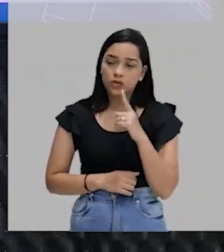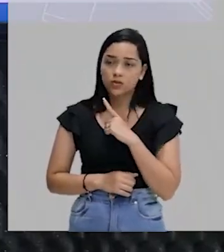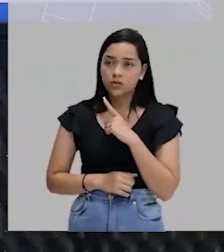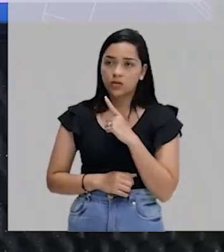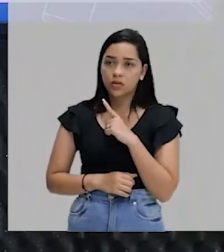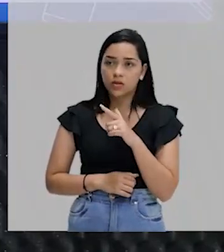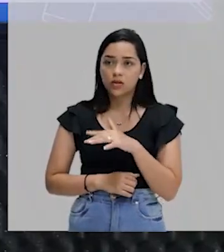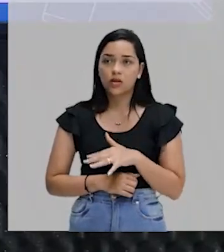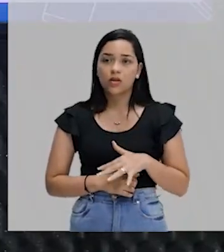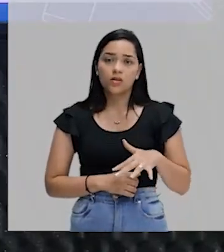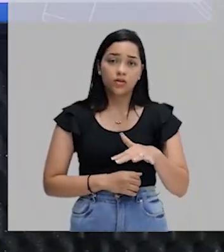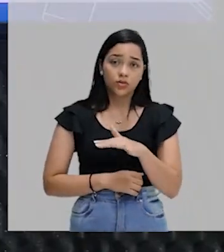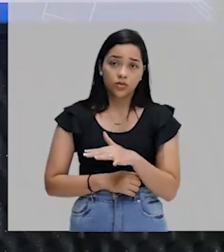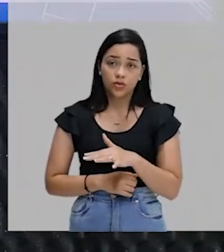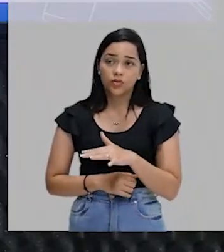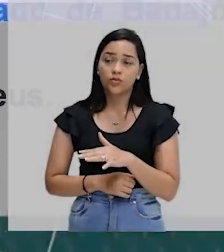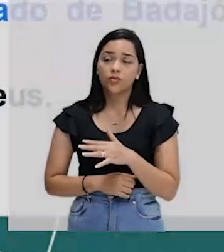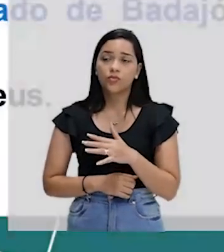mão da região,